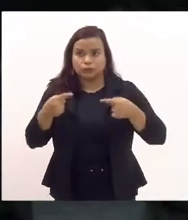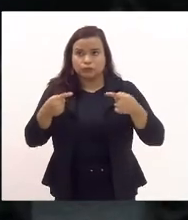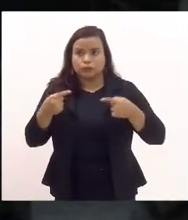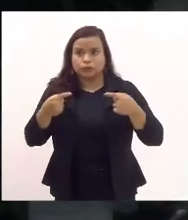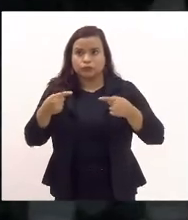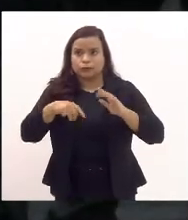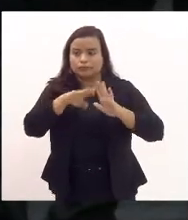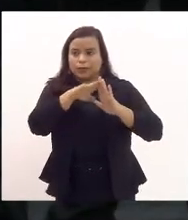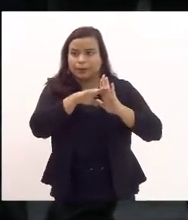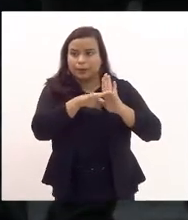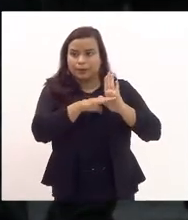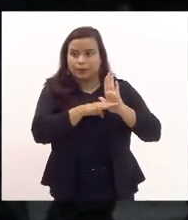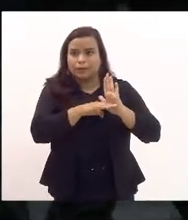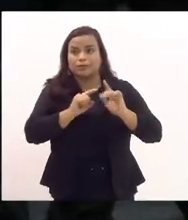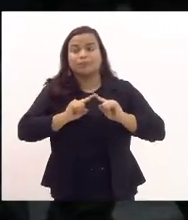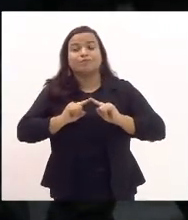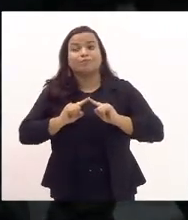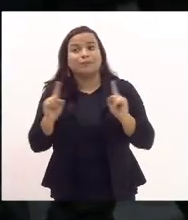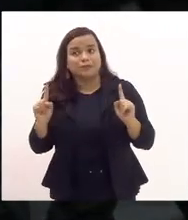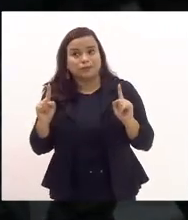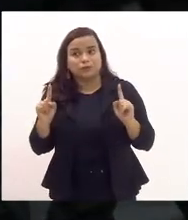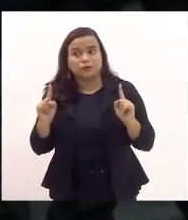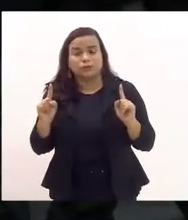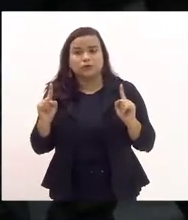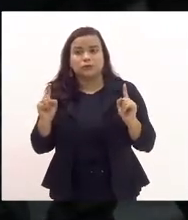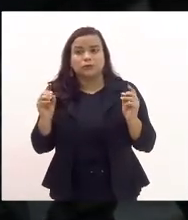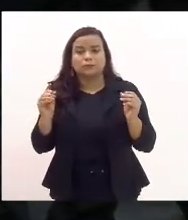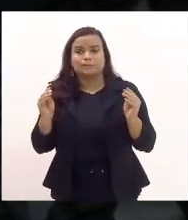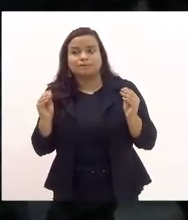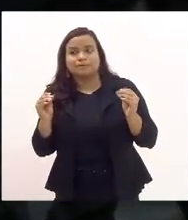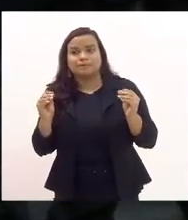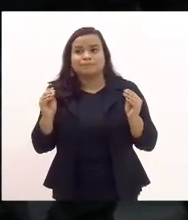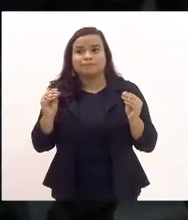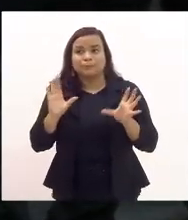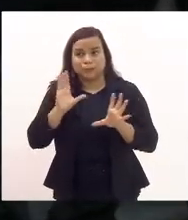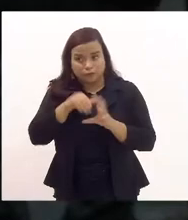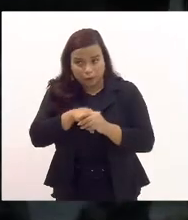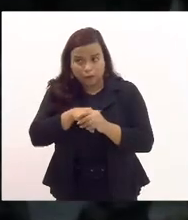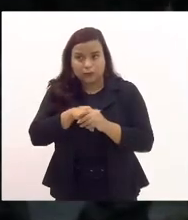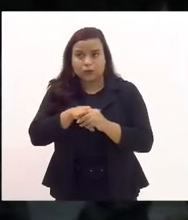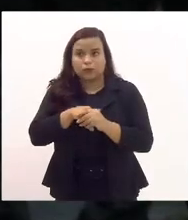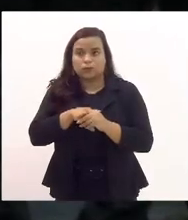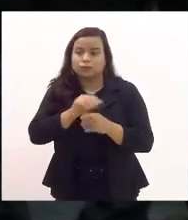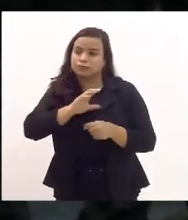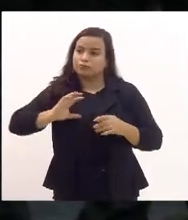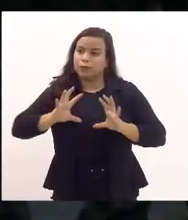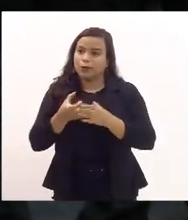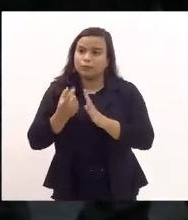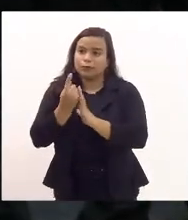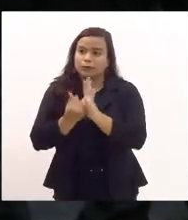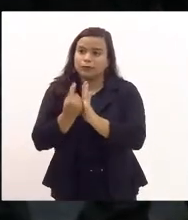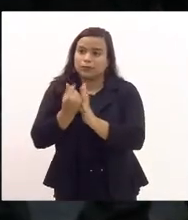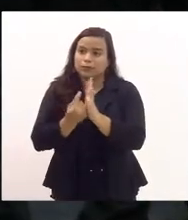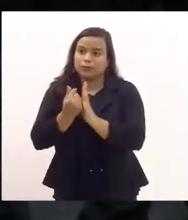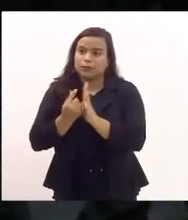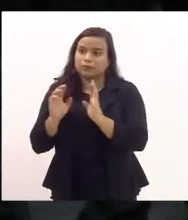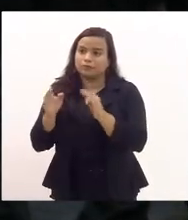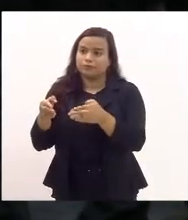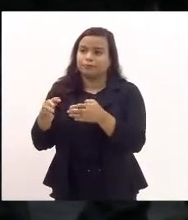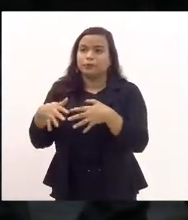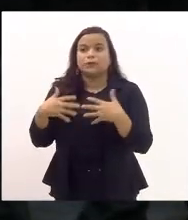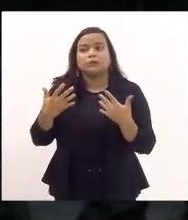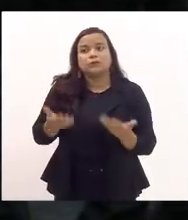a matéria mas já que vou votar pela comissão de orçamento eu